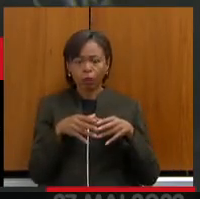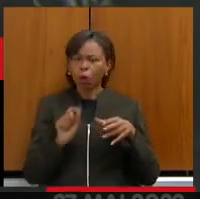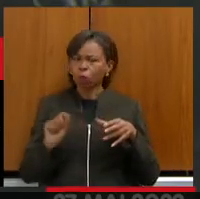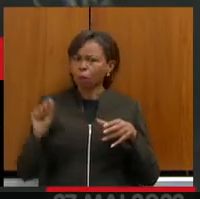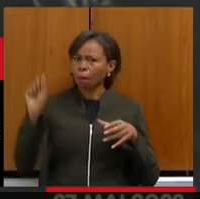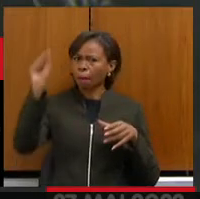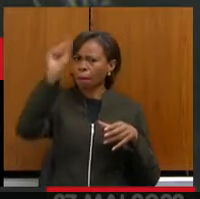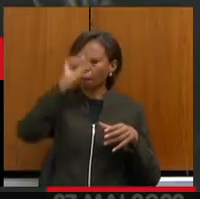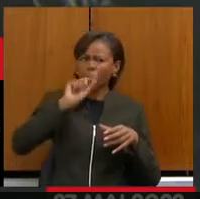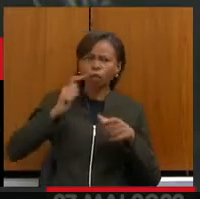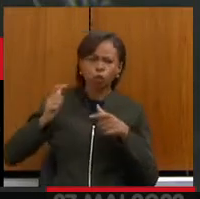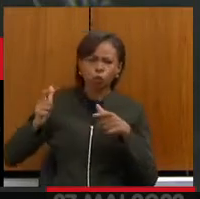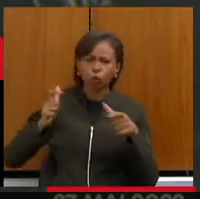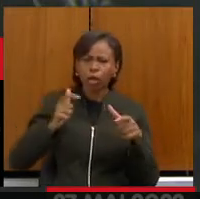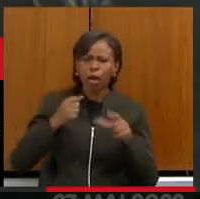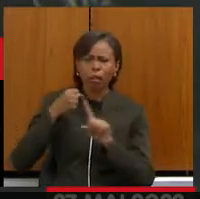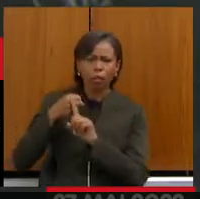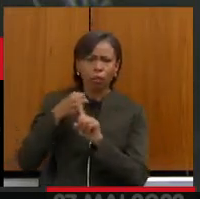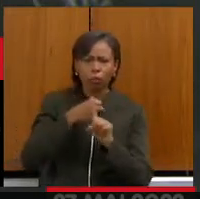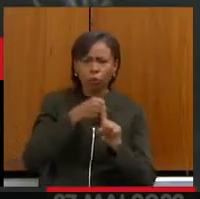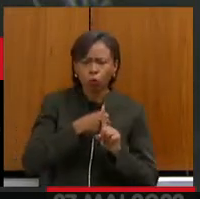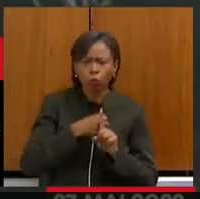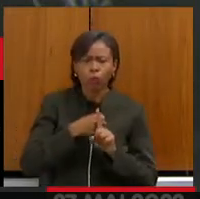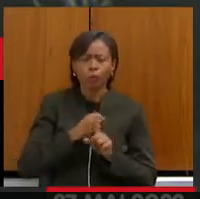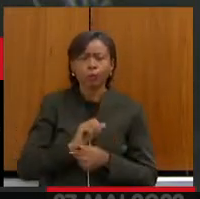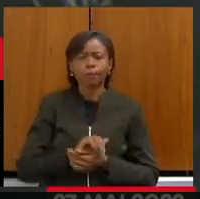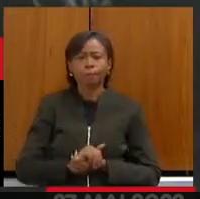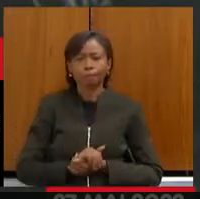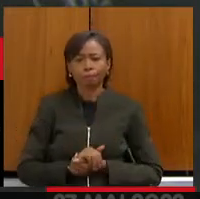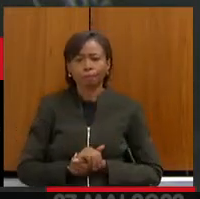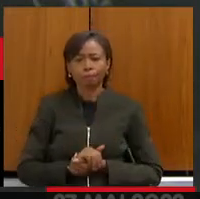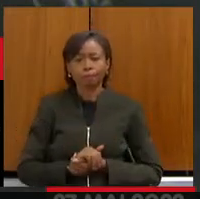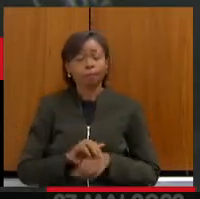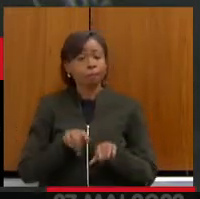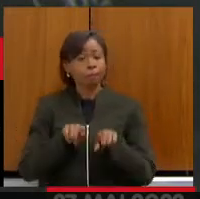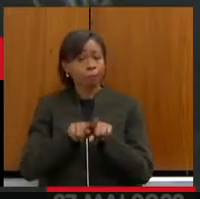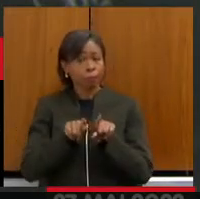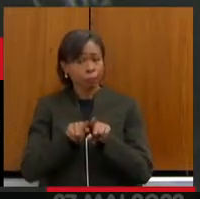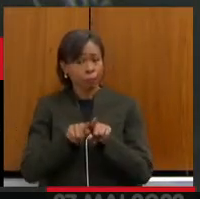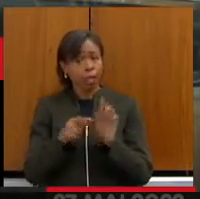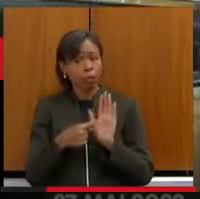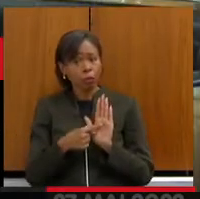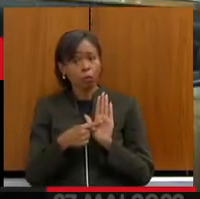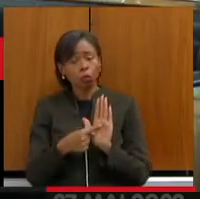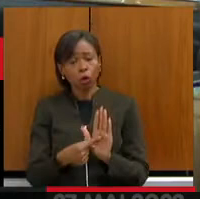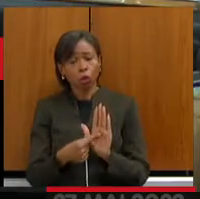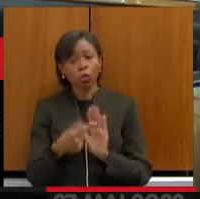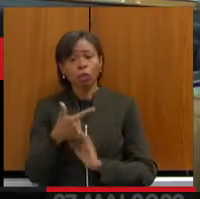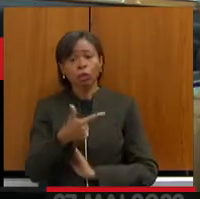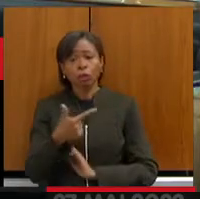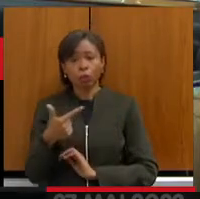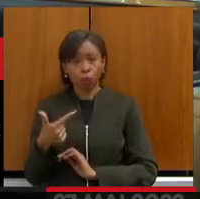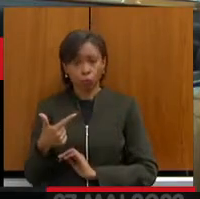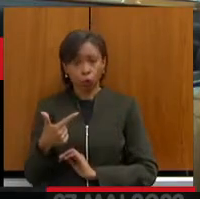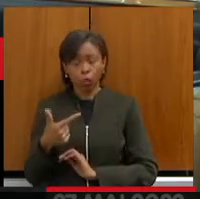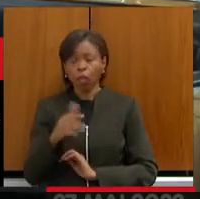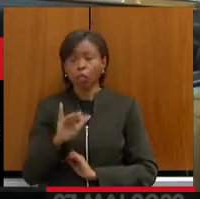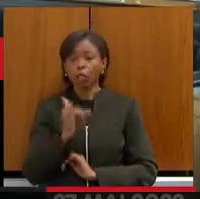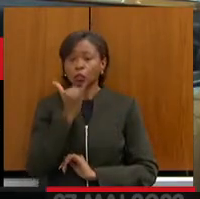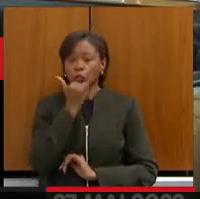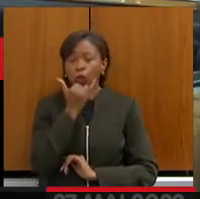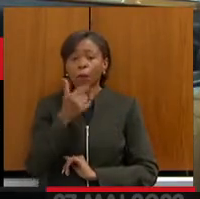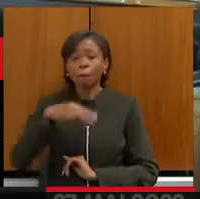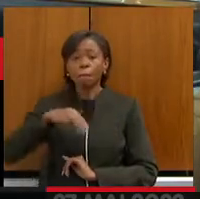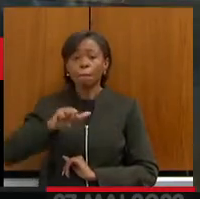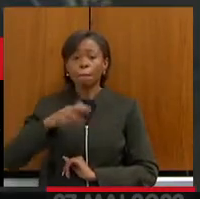lutas bem como suas demandas registra-se ainda queimação de 2022 de